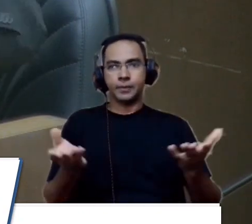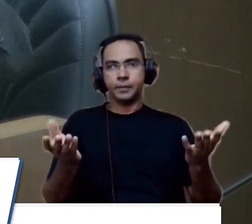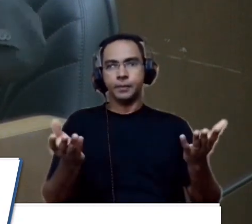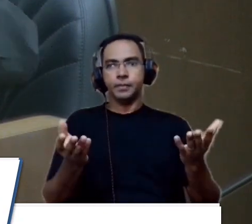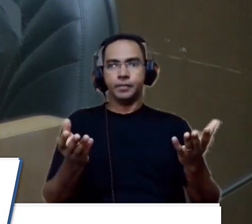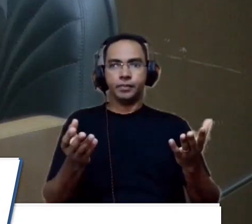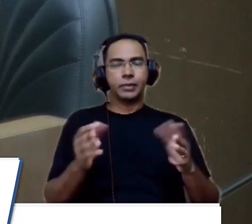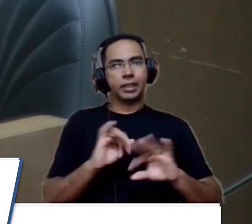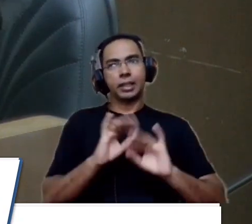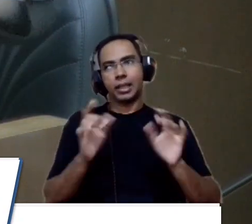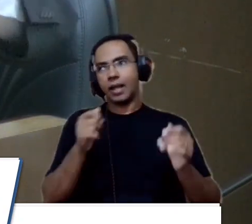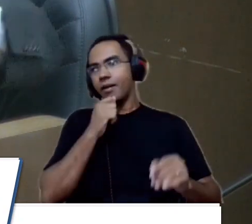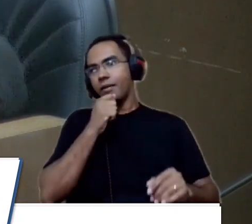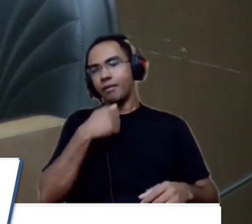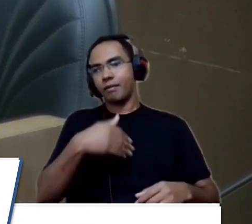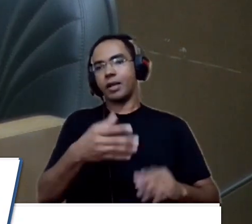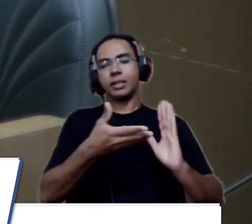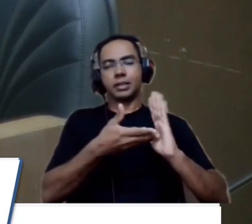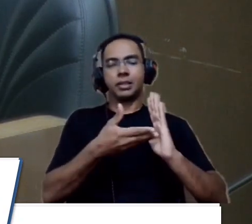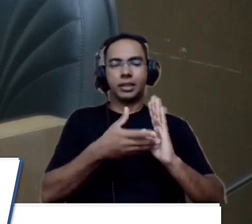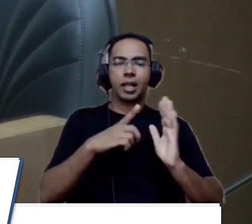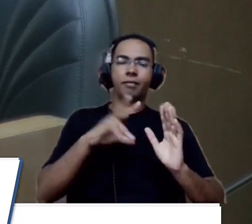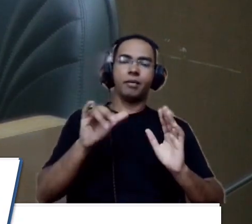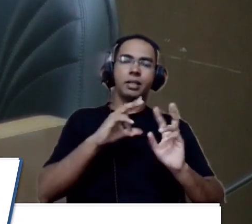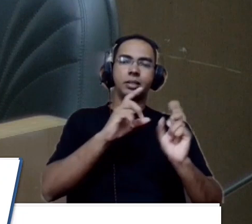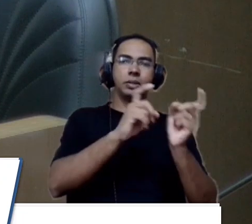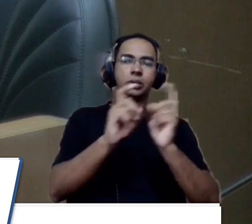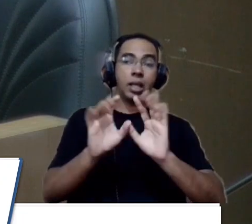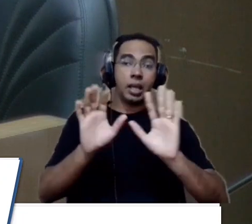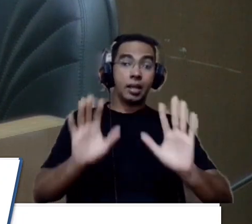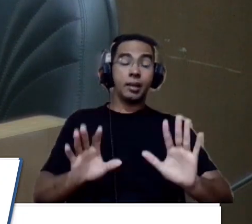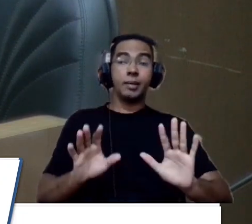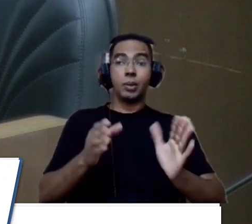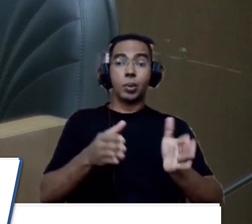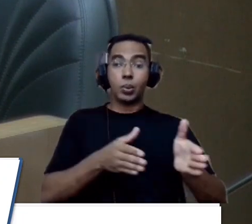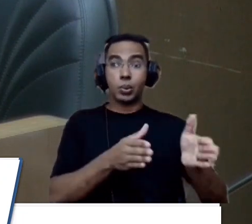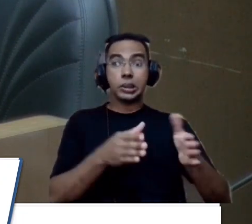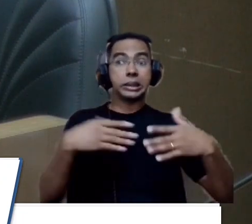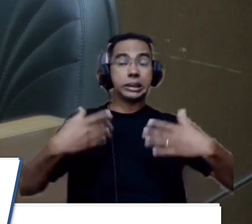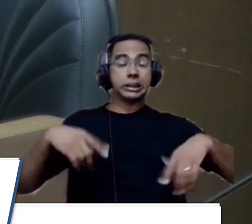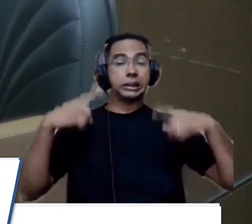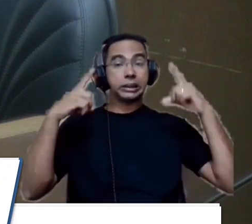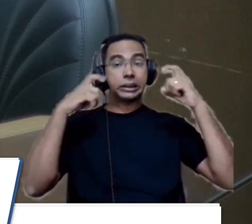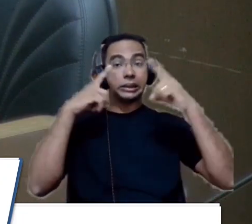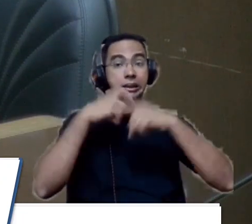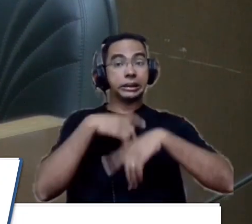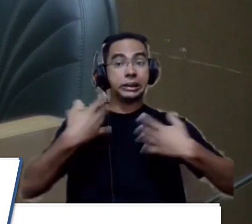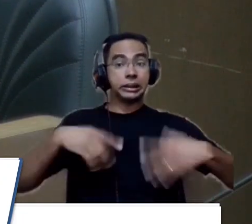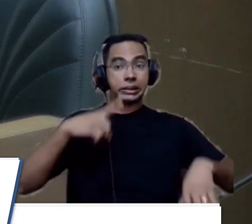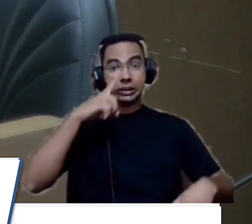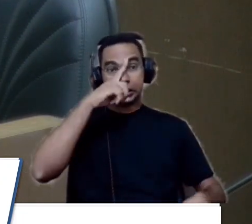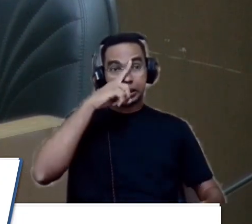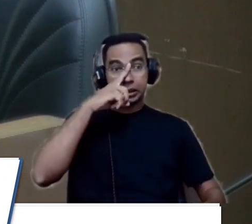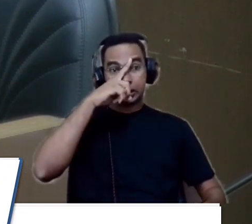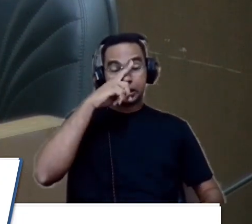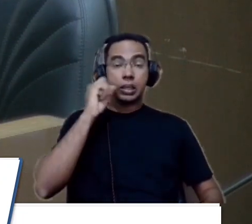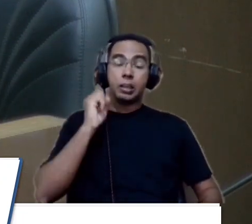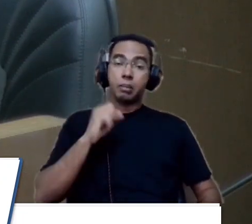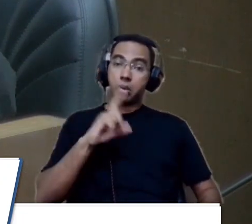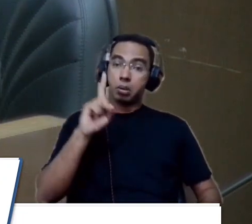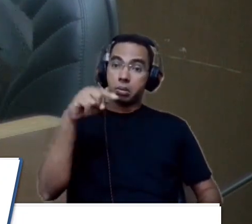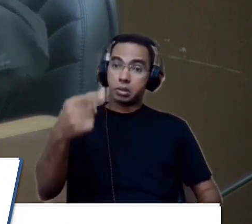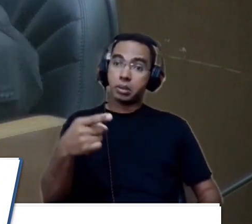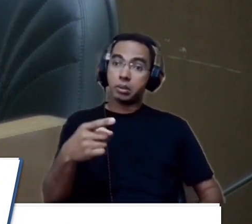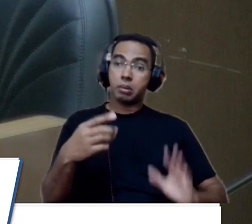Lógico que ainda vai para o Senado, vai ter uma discussão ali, mas é um caminho perigoso isso aí. É um caminho que pode depois